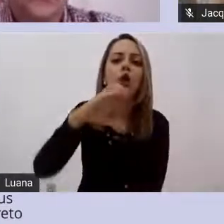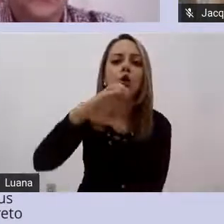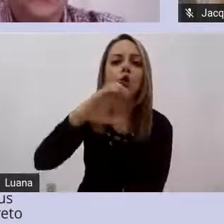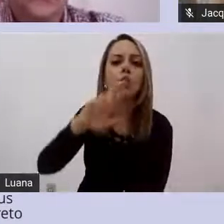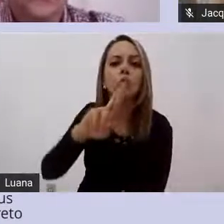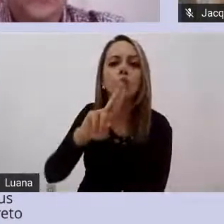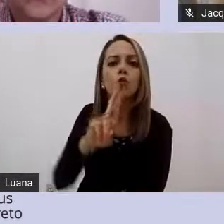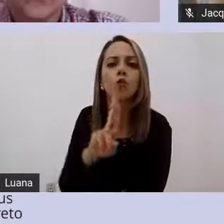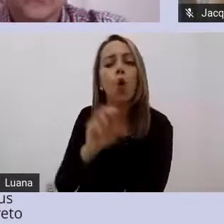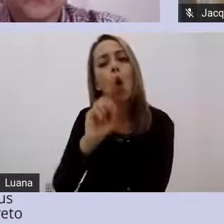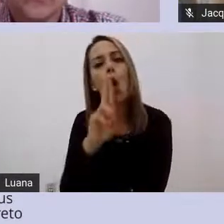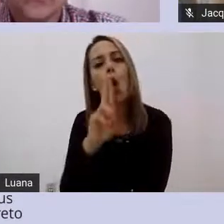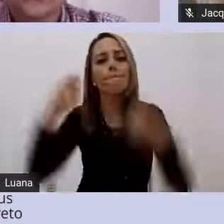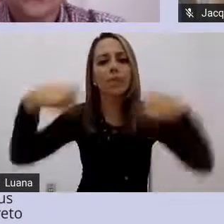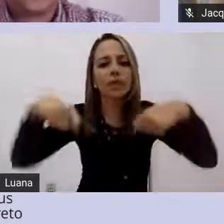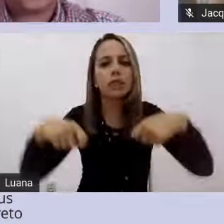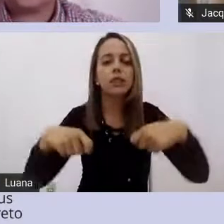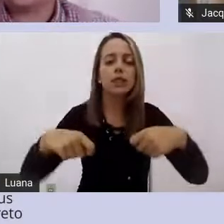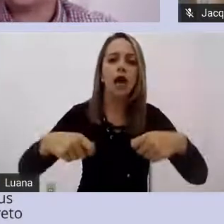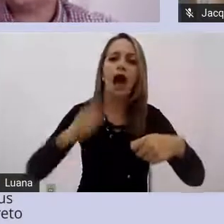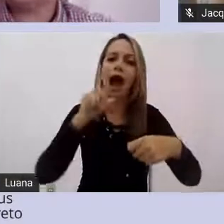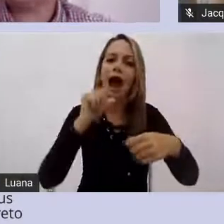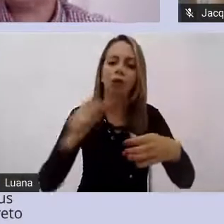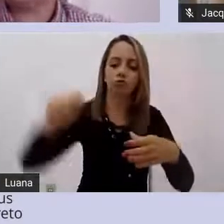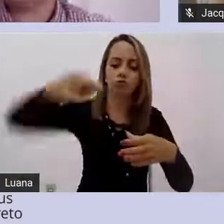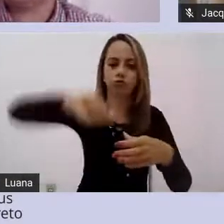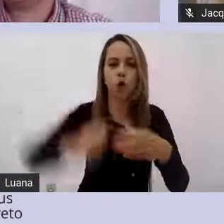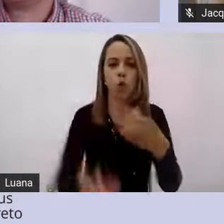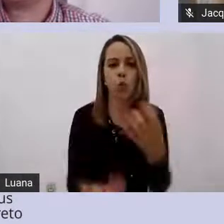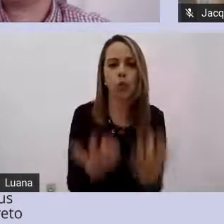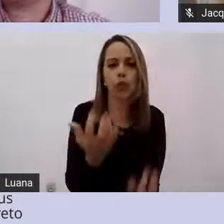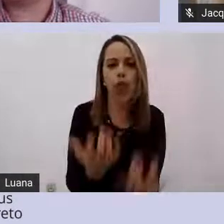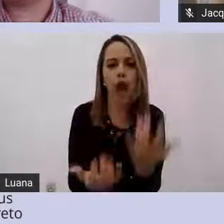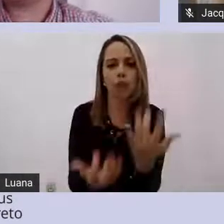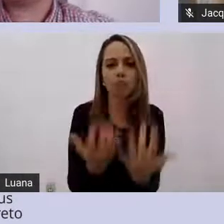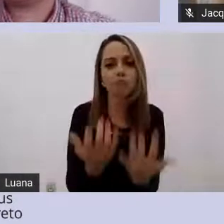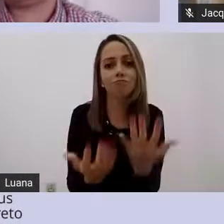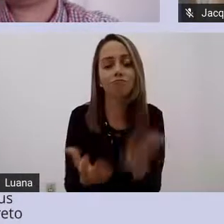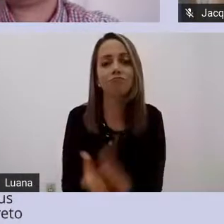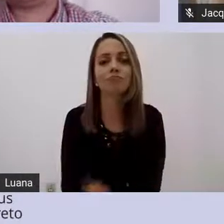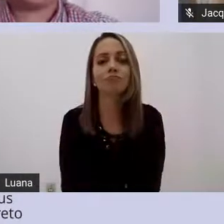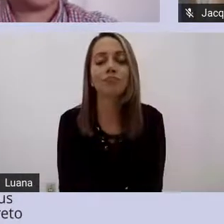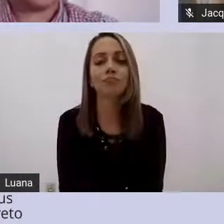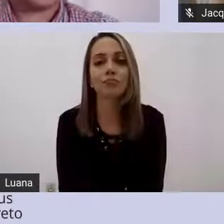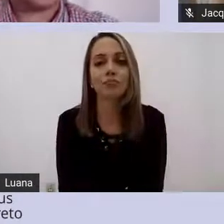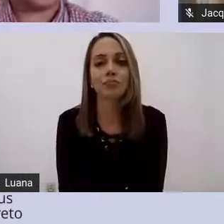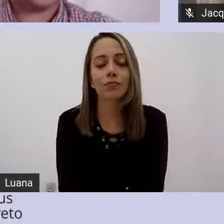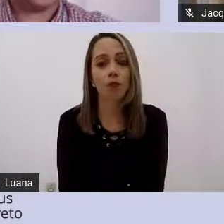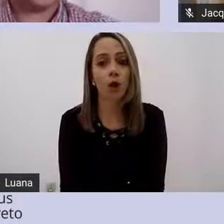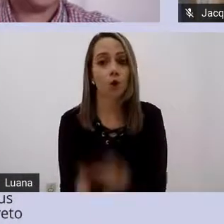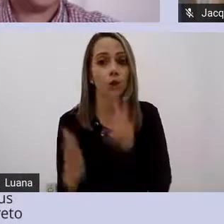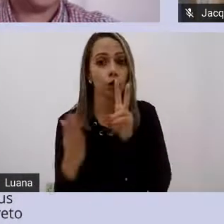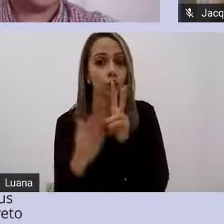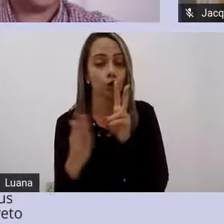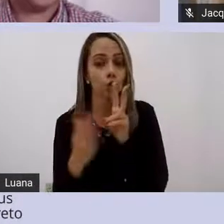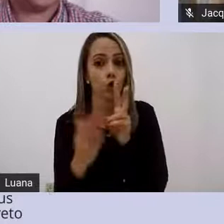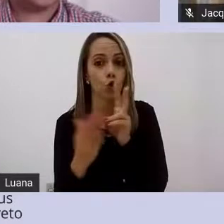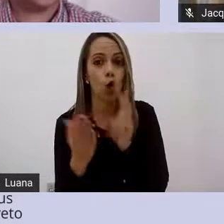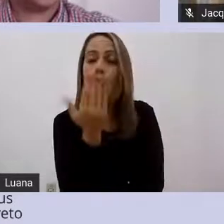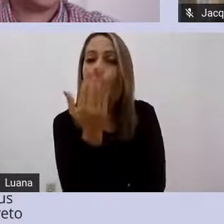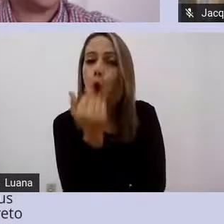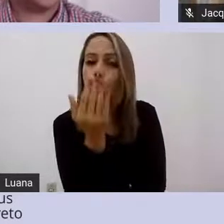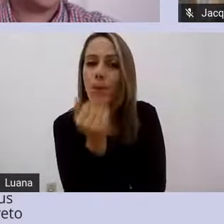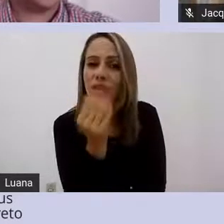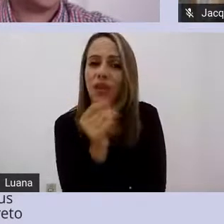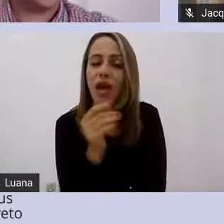é interditado ou não. Os holandeses achavam que poderia trazer doenças comer insetos. Os indígenas comiam insetos. Aí